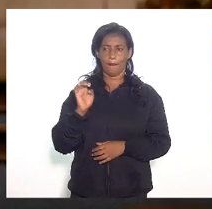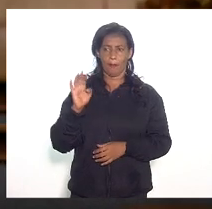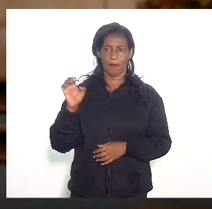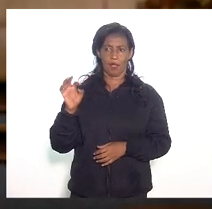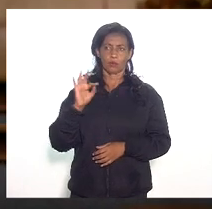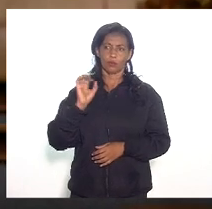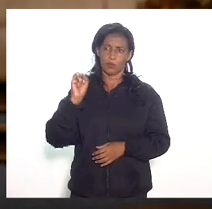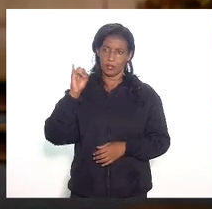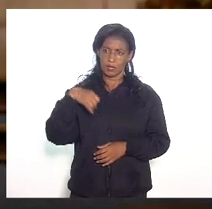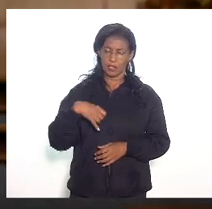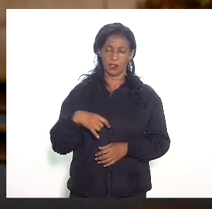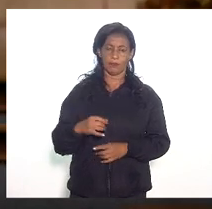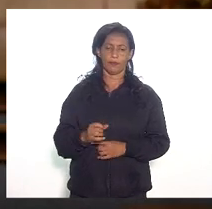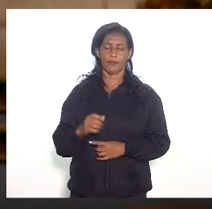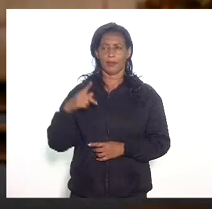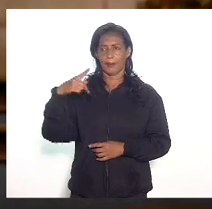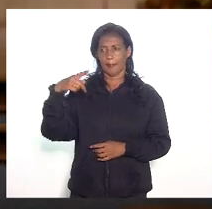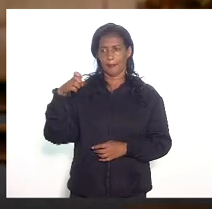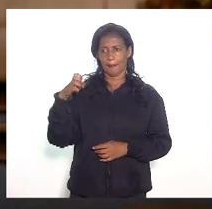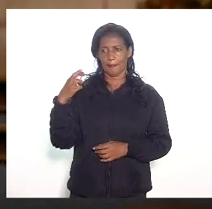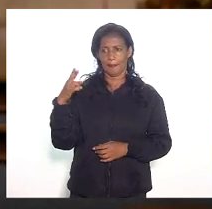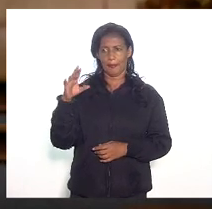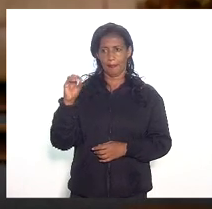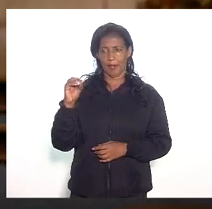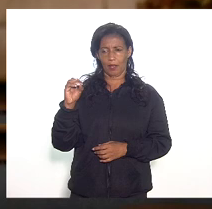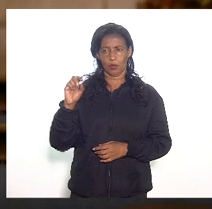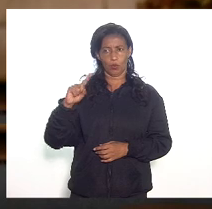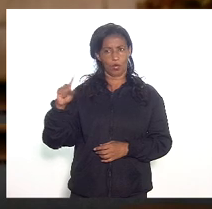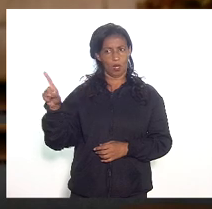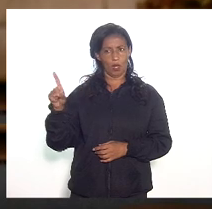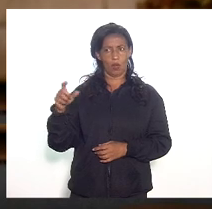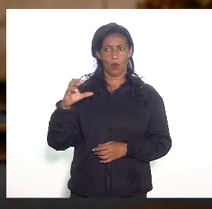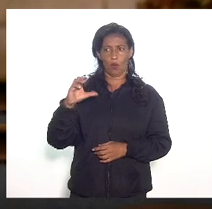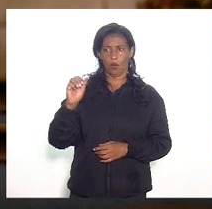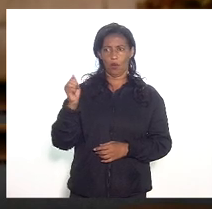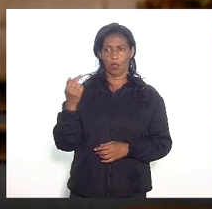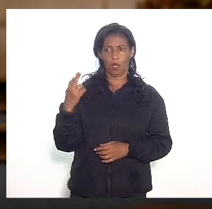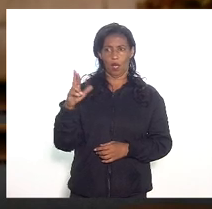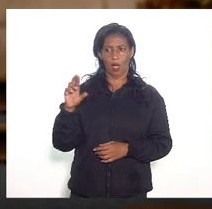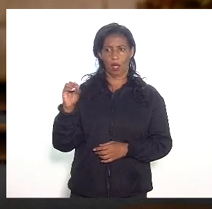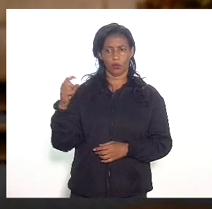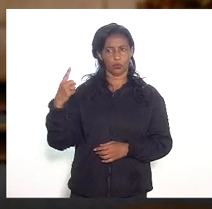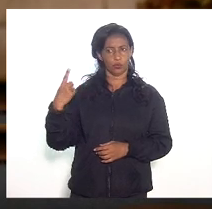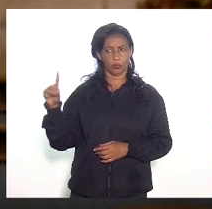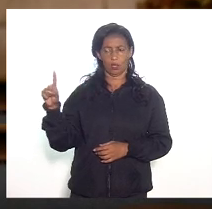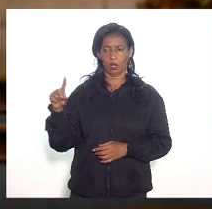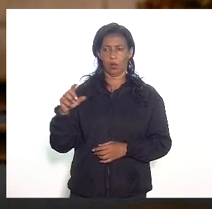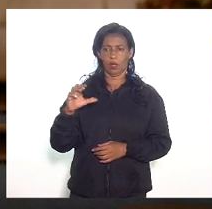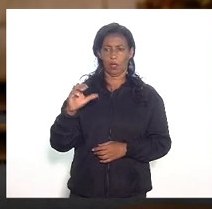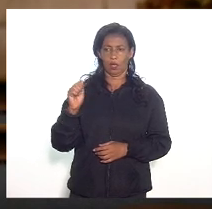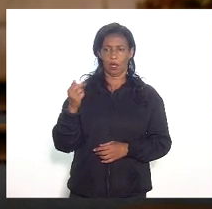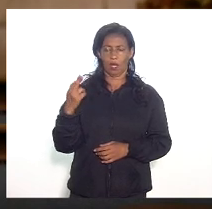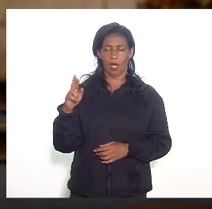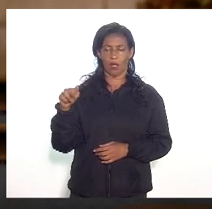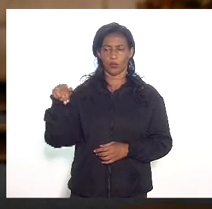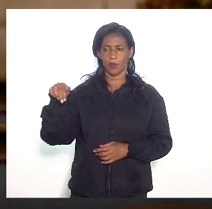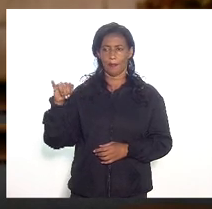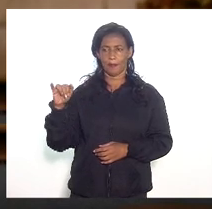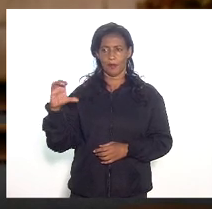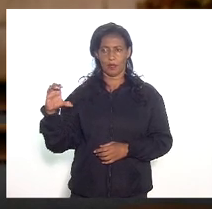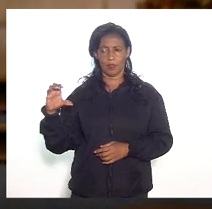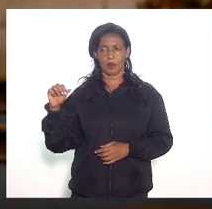deputado Pedro Brazão votou não deputado Carlos Macedo não deputado Carlos Mink sim